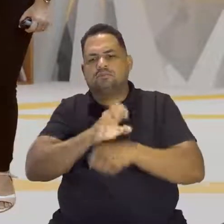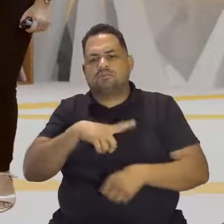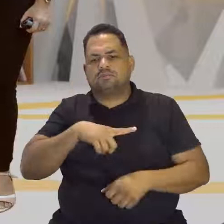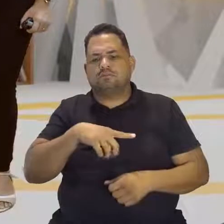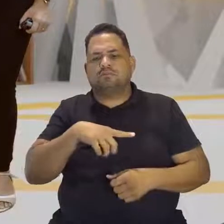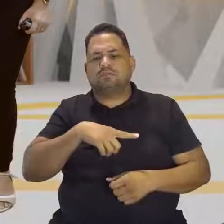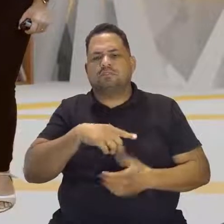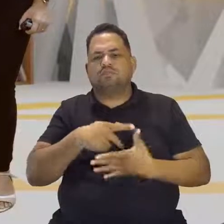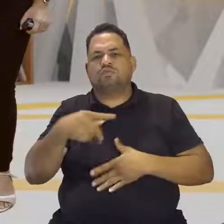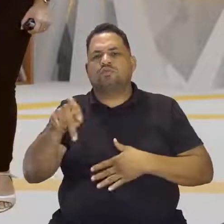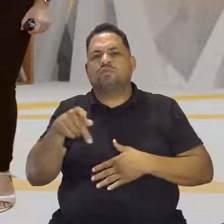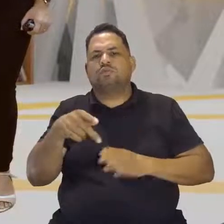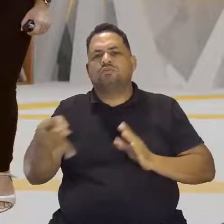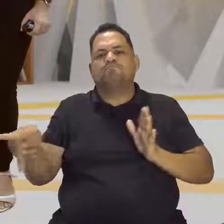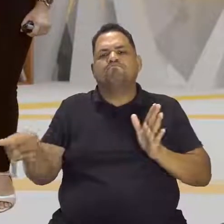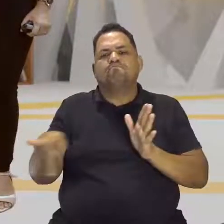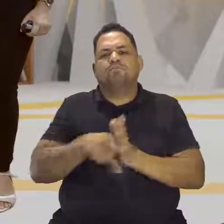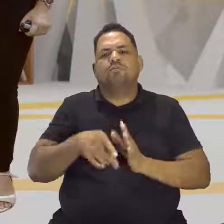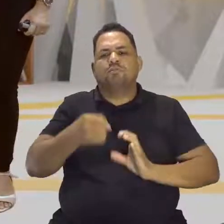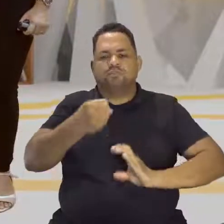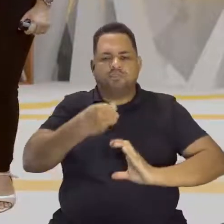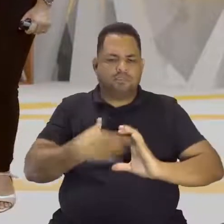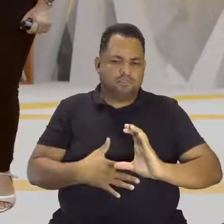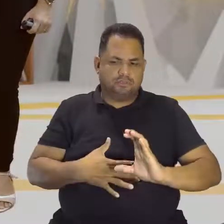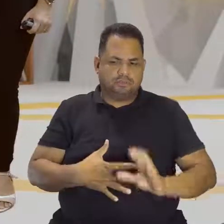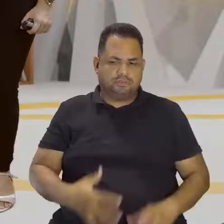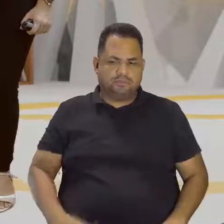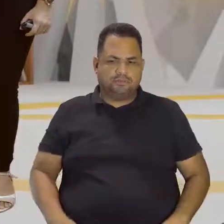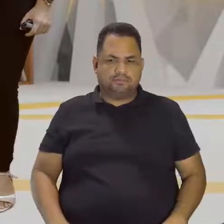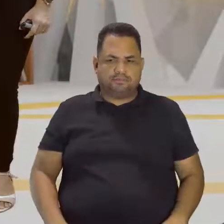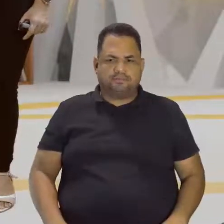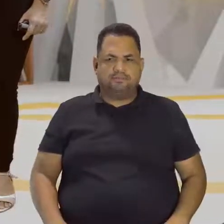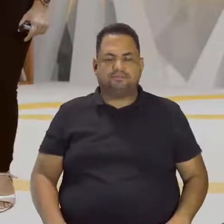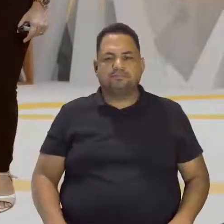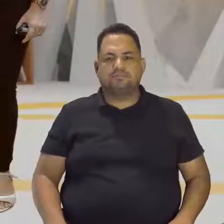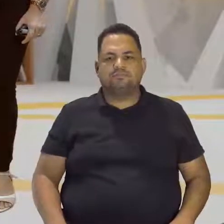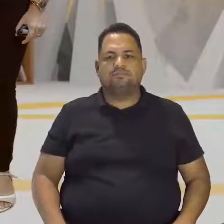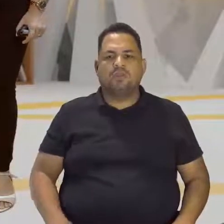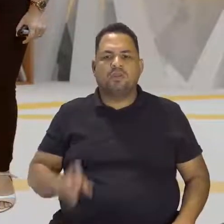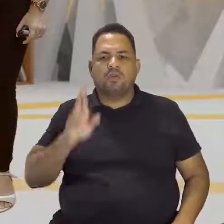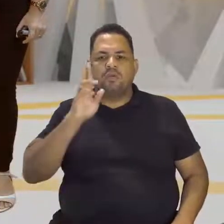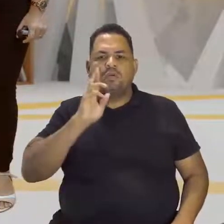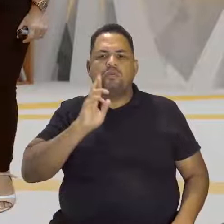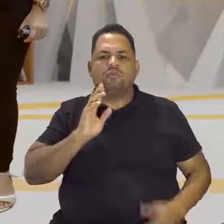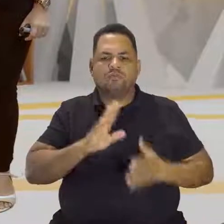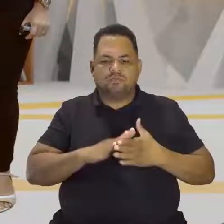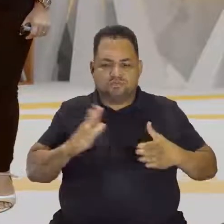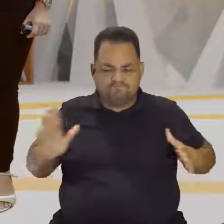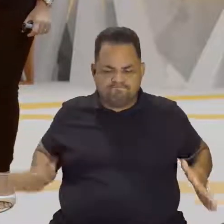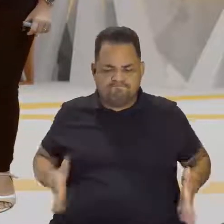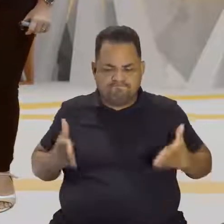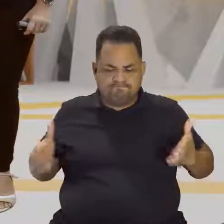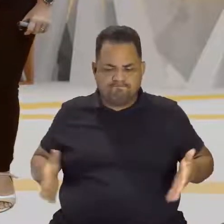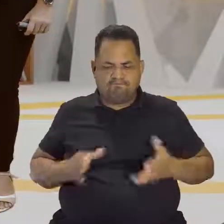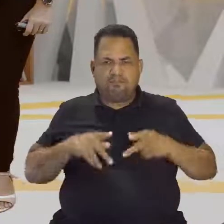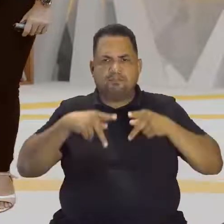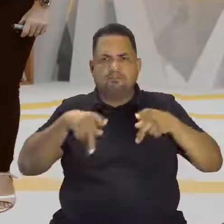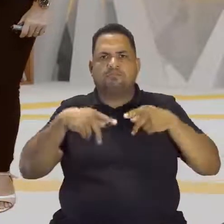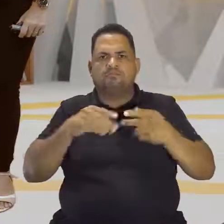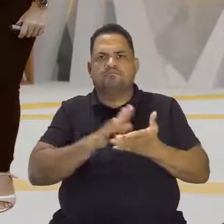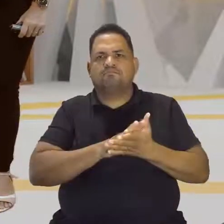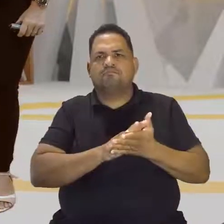Cada um tem, né, sua peculiaridade, né? Rondônia teve um grande impulsionamento pelo povoamento a partir da